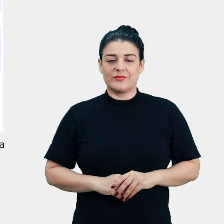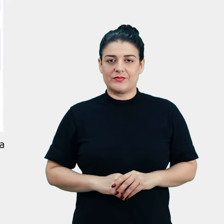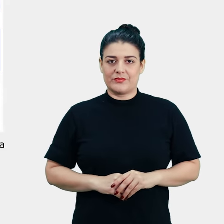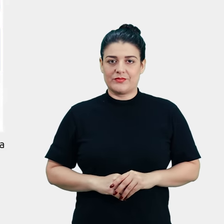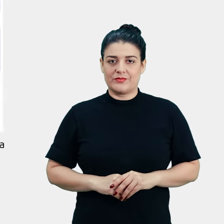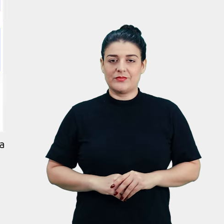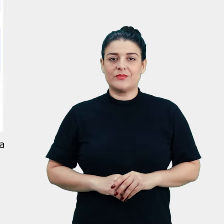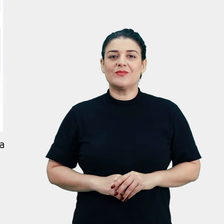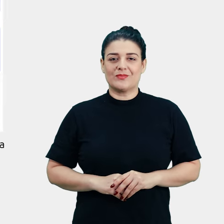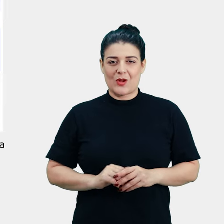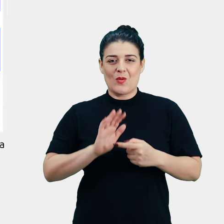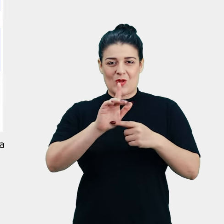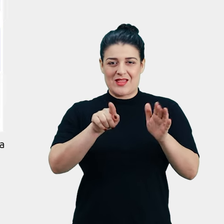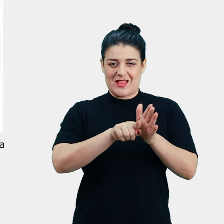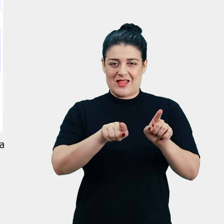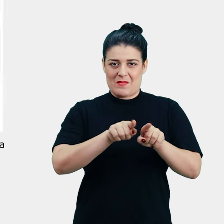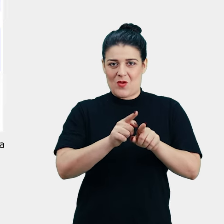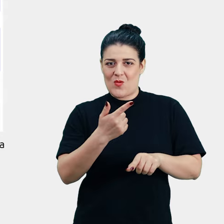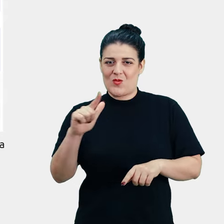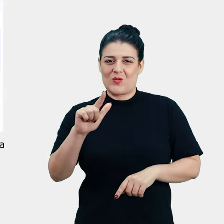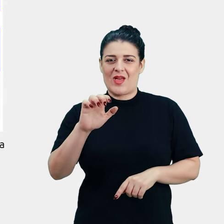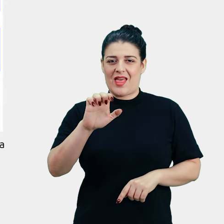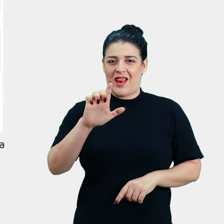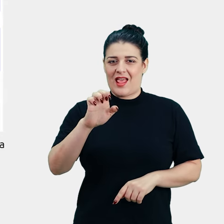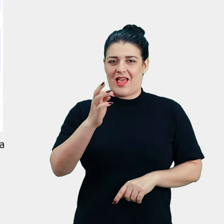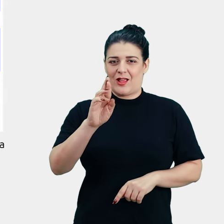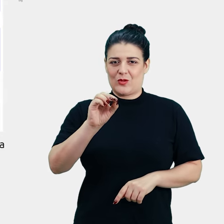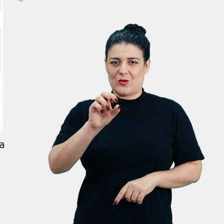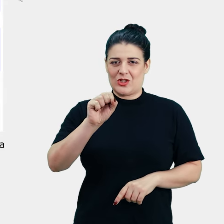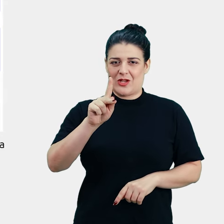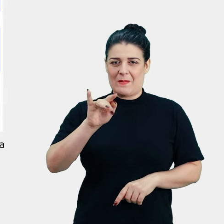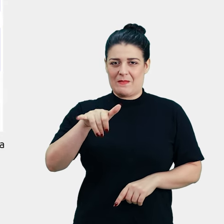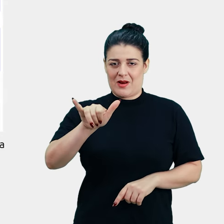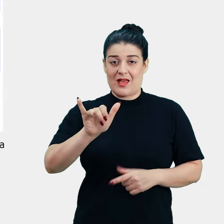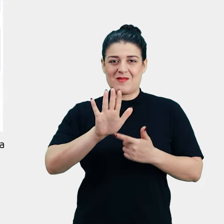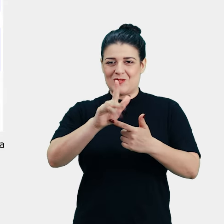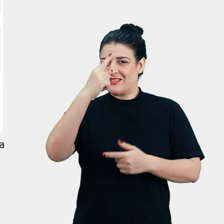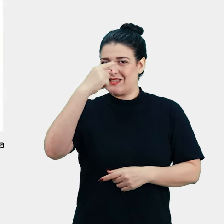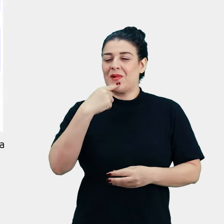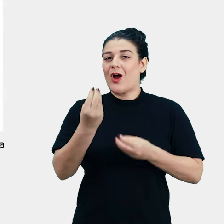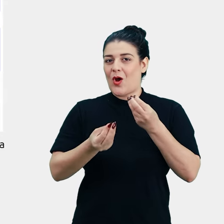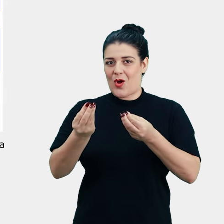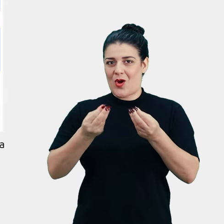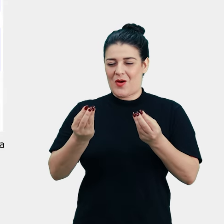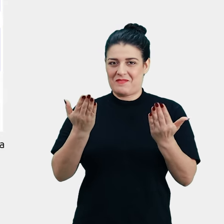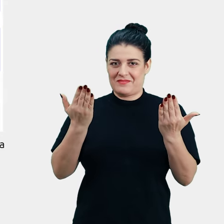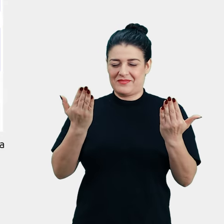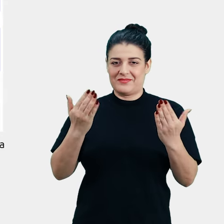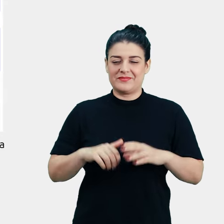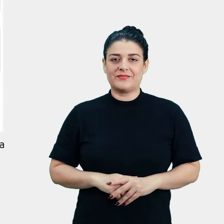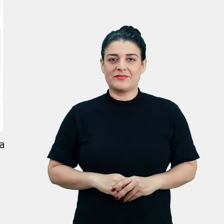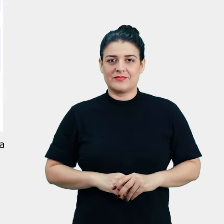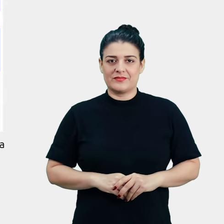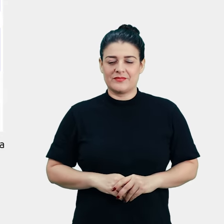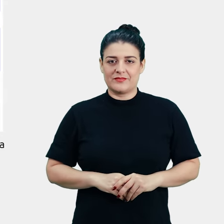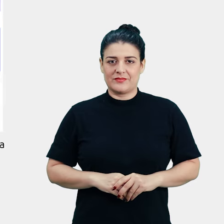O ESE, que é a ionização por eletrospray, tá? Aqui uma imagem mostrando como funciona, tá?